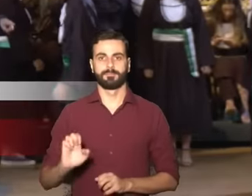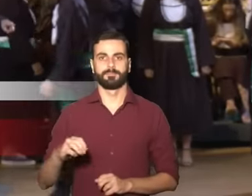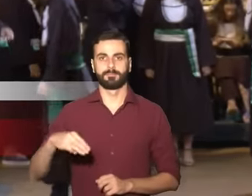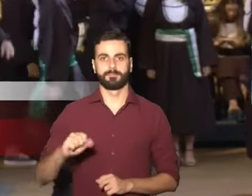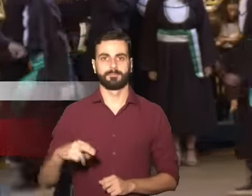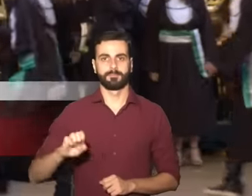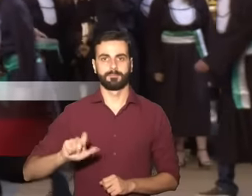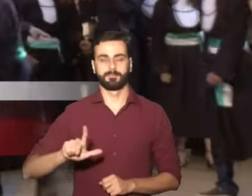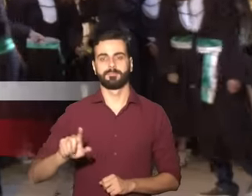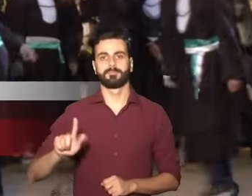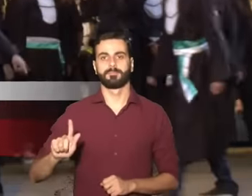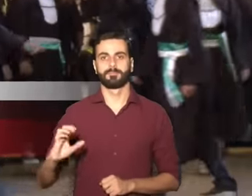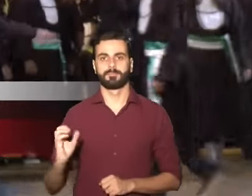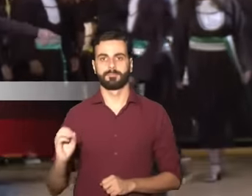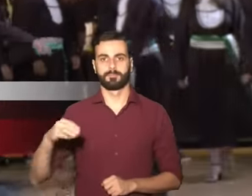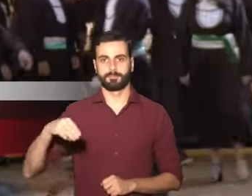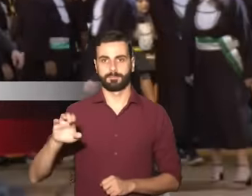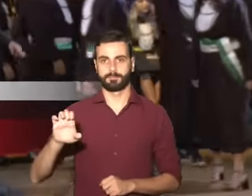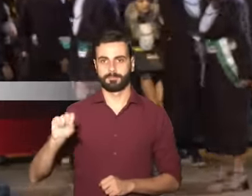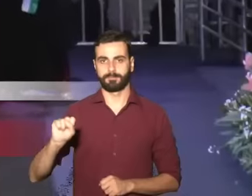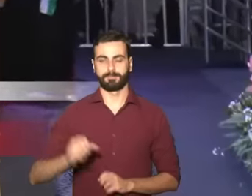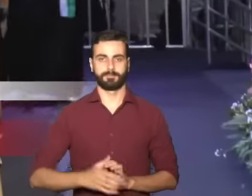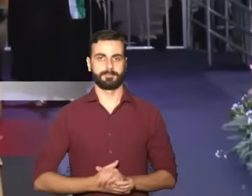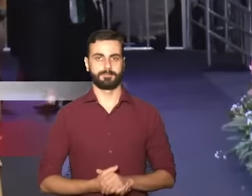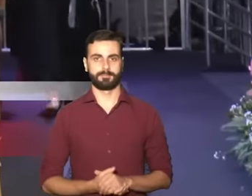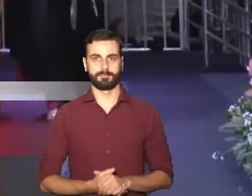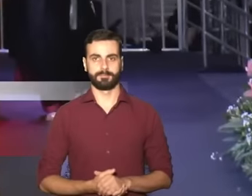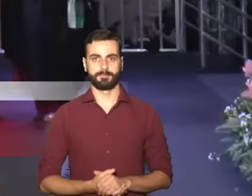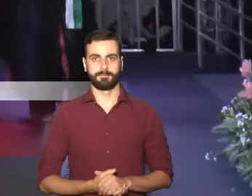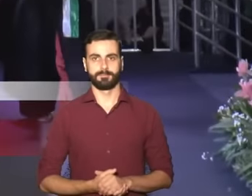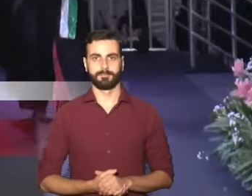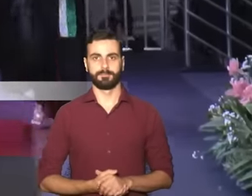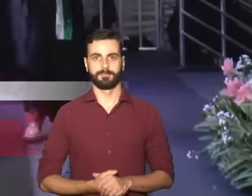Emanuel Gomes Oliveira,